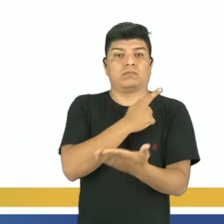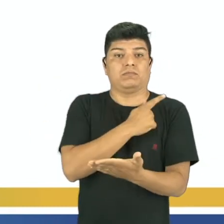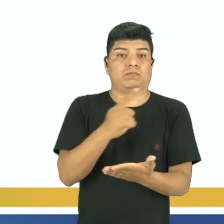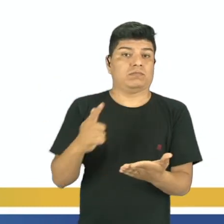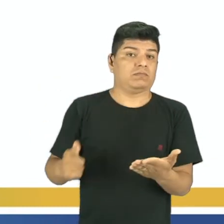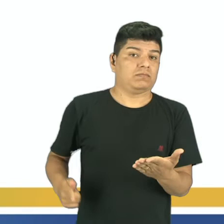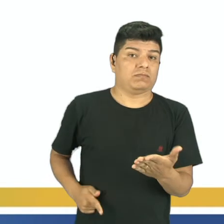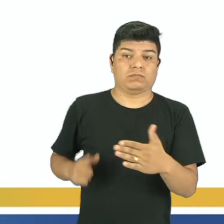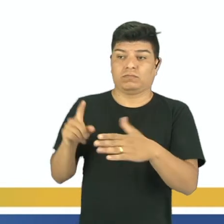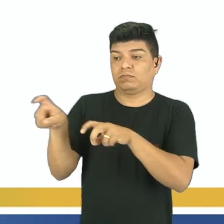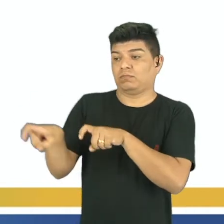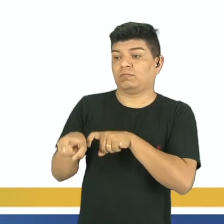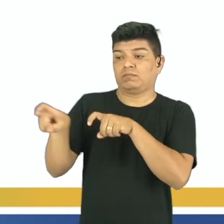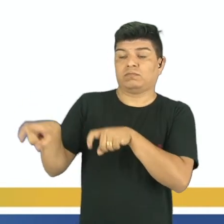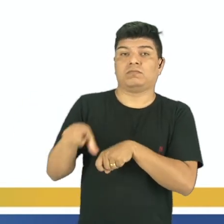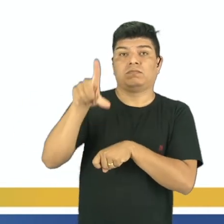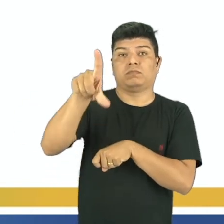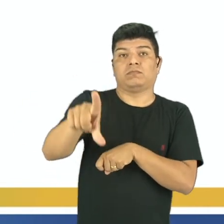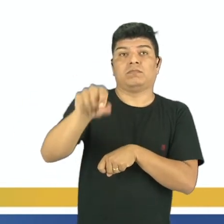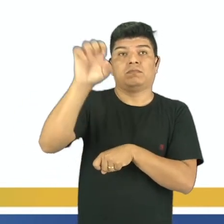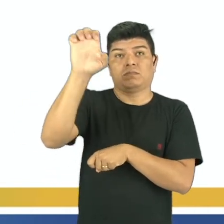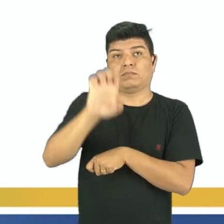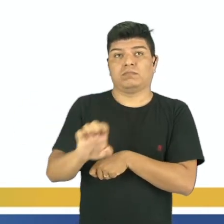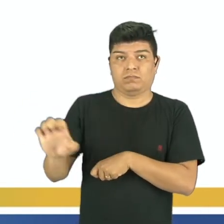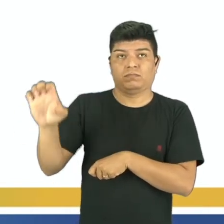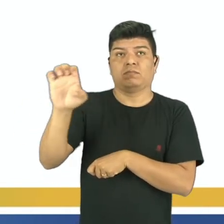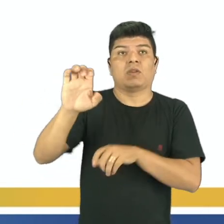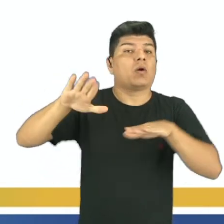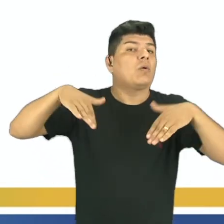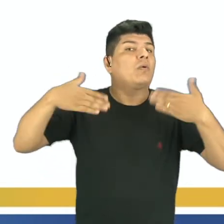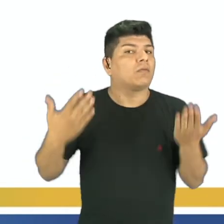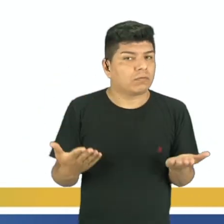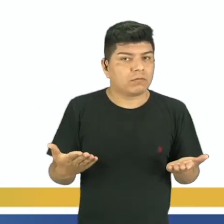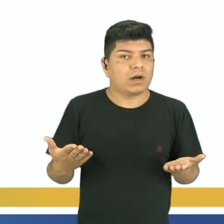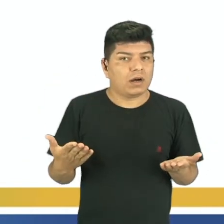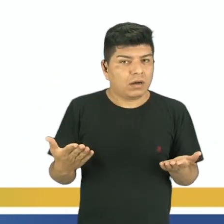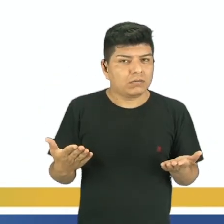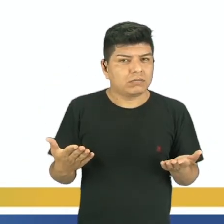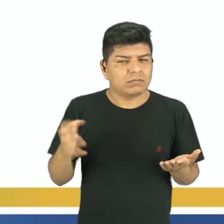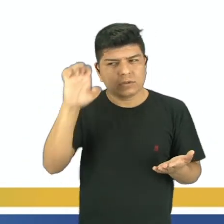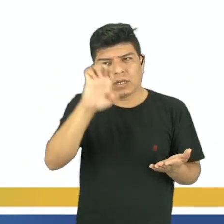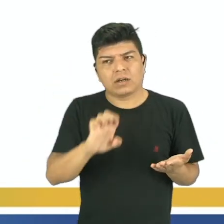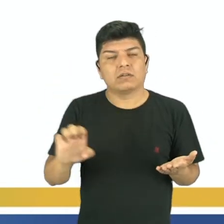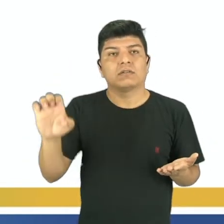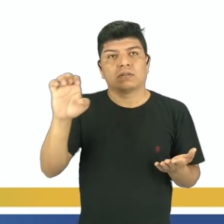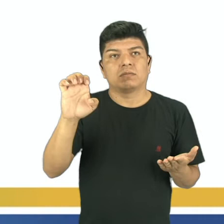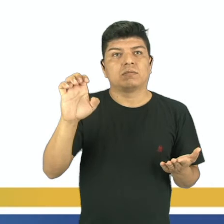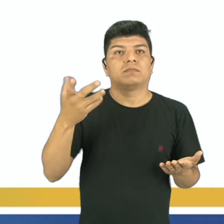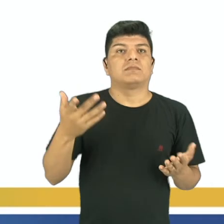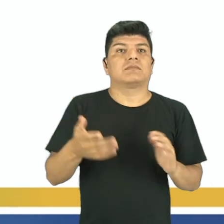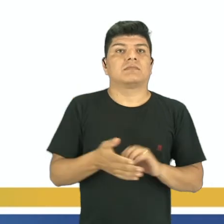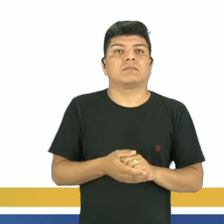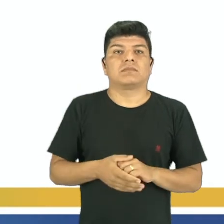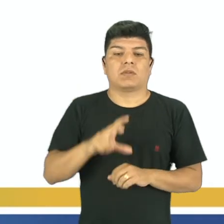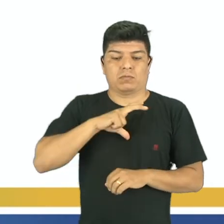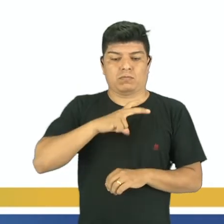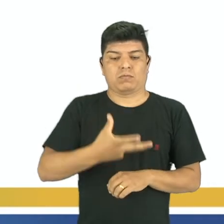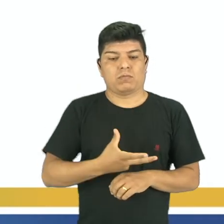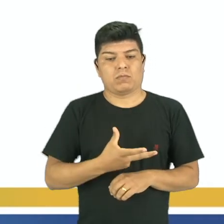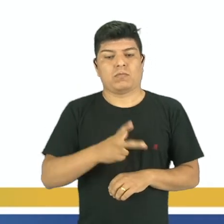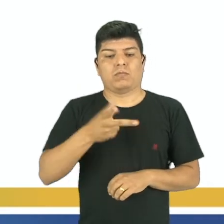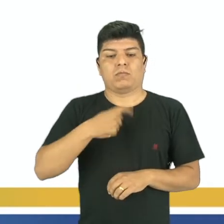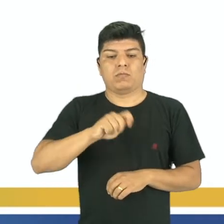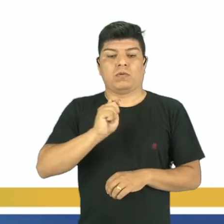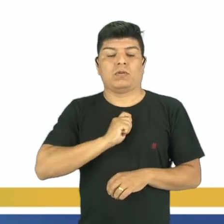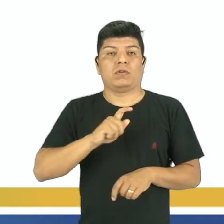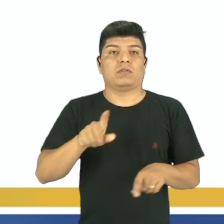os fazendeiros, eles tinham preferência pela galera da Europa. Mas que Europa é essa, professora? E aí, quando a gente vai falar em Portugal, Espanha,